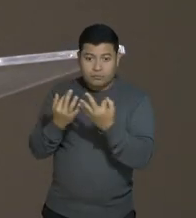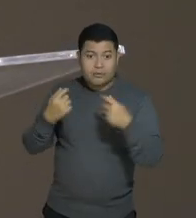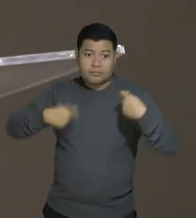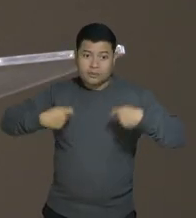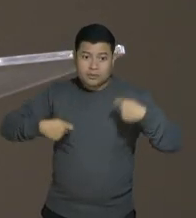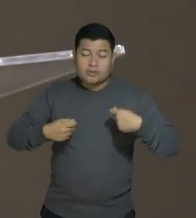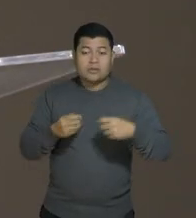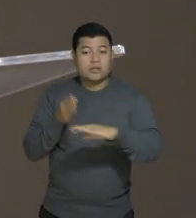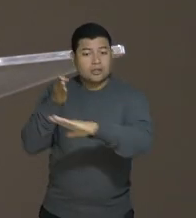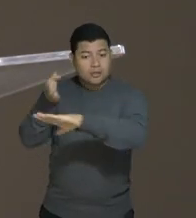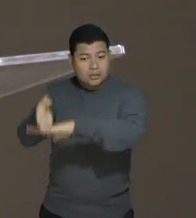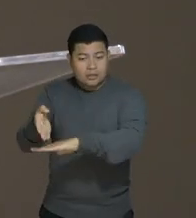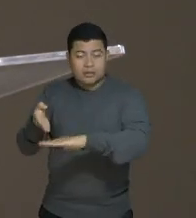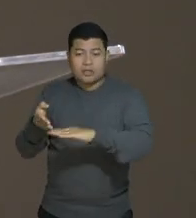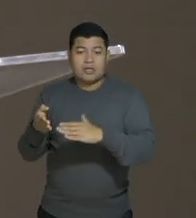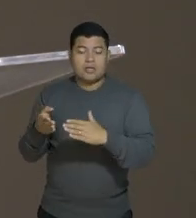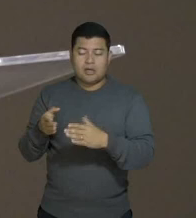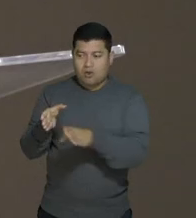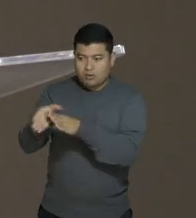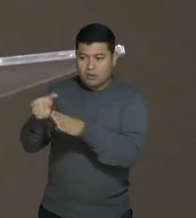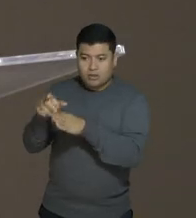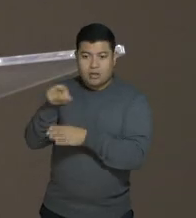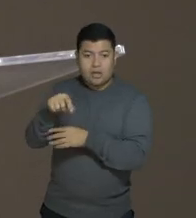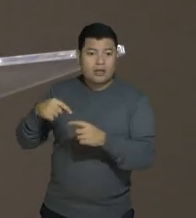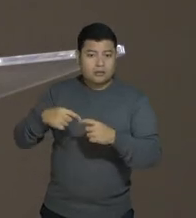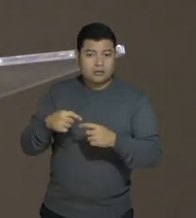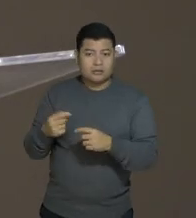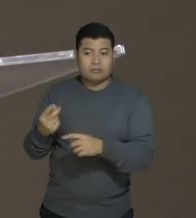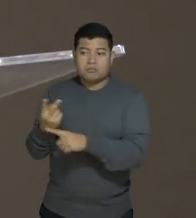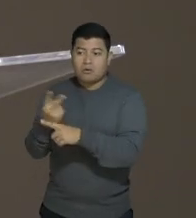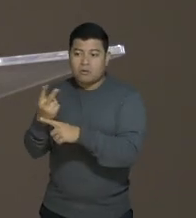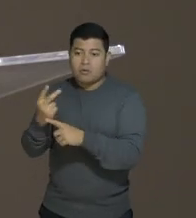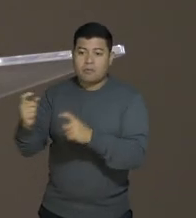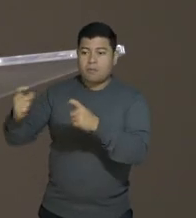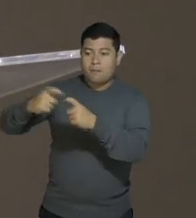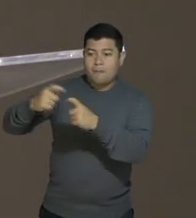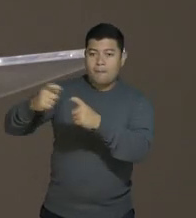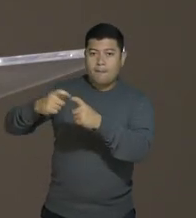ver, porque ele vai ter dificuldade na escola, às vezes, sem nenhum problema de inteligência.